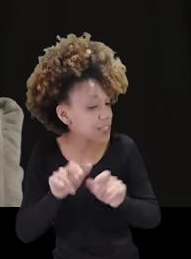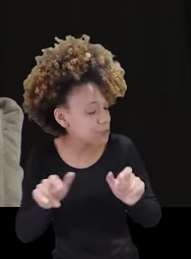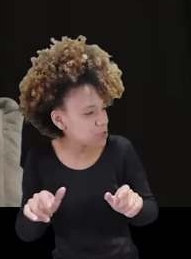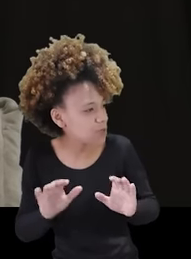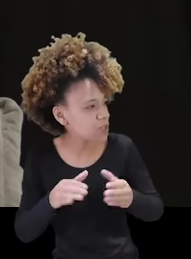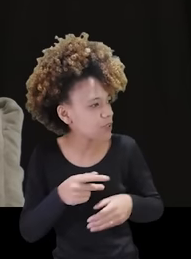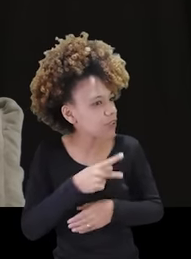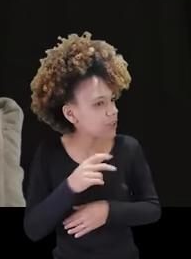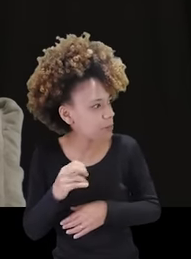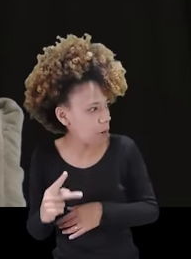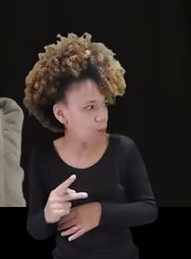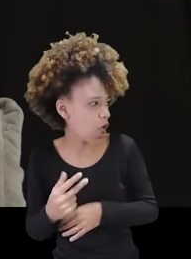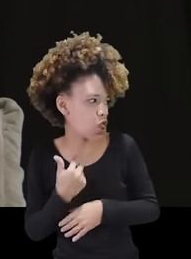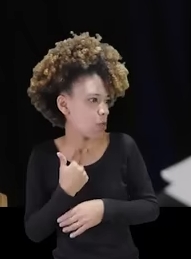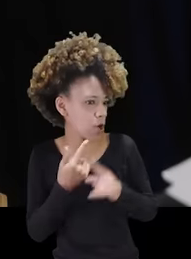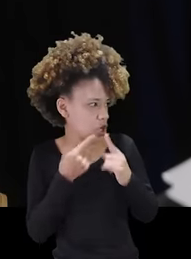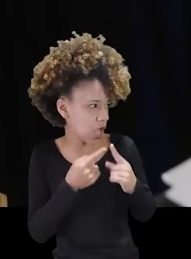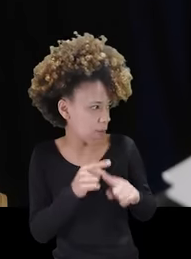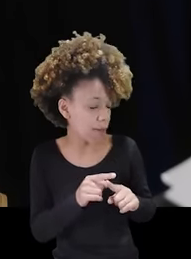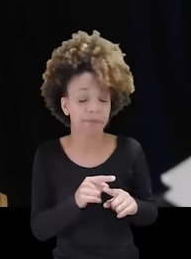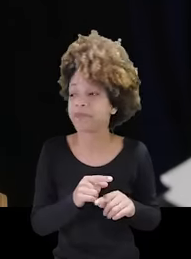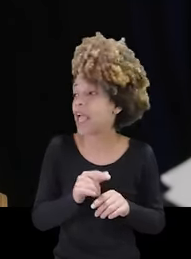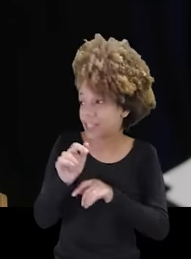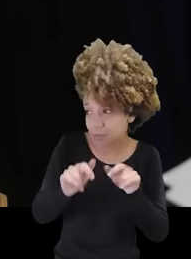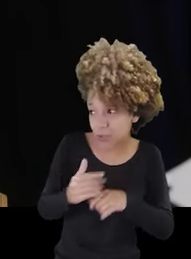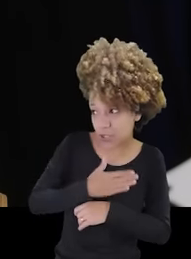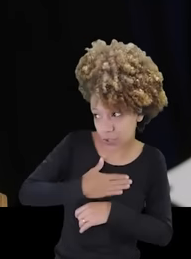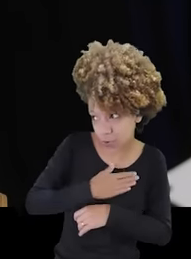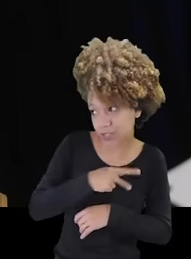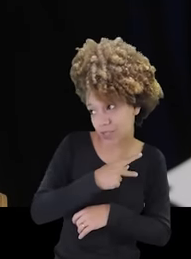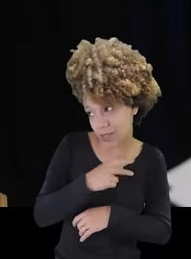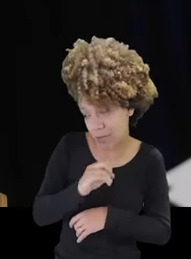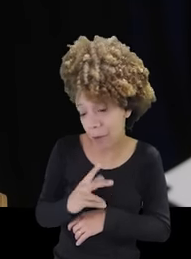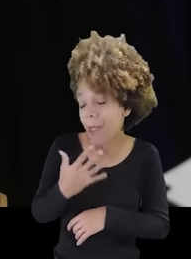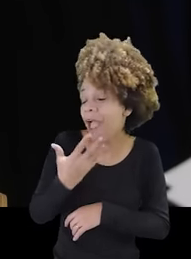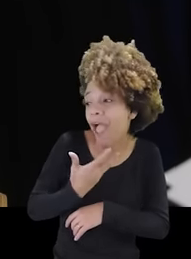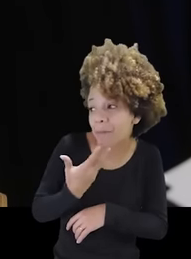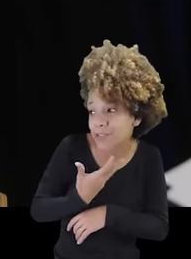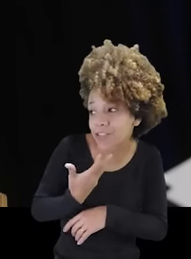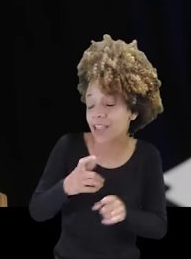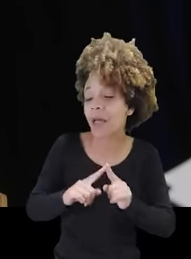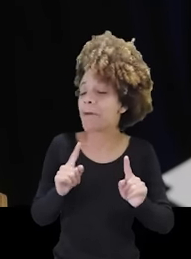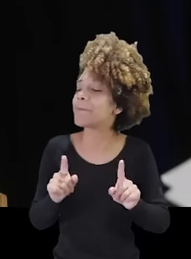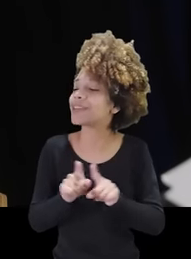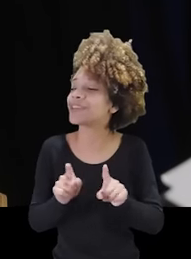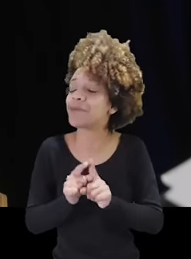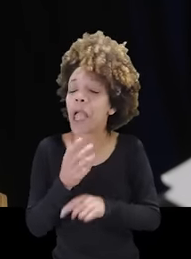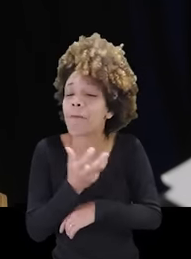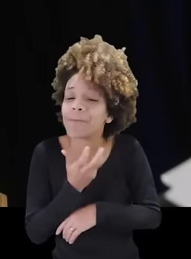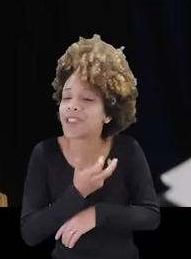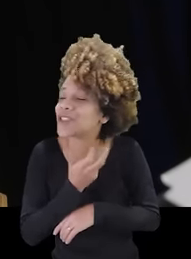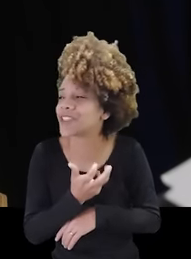é uma seita né você não pode falar mal do kekow k-pop a gente é muito apaixonado assim mas ao mesmo tempo que a galera é muito